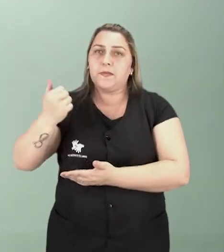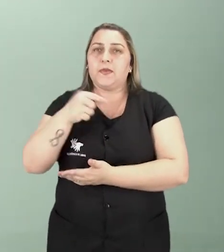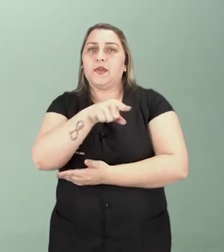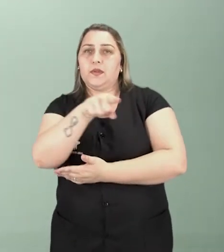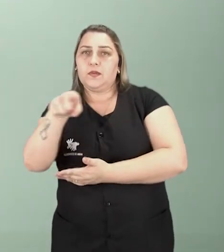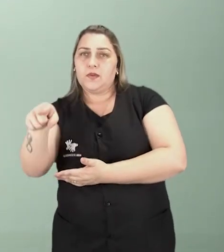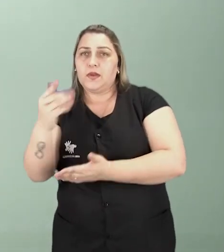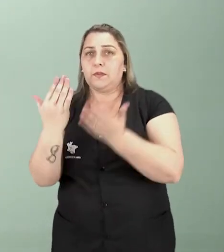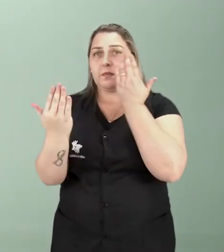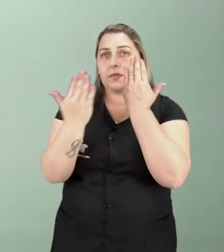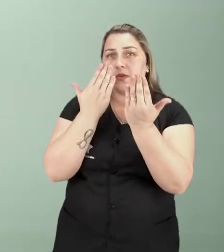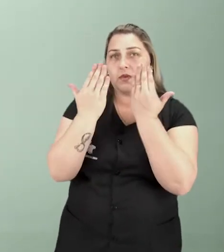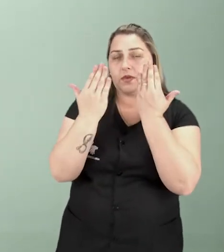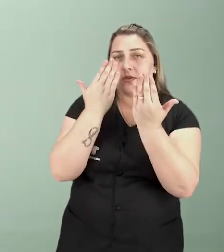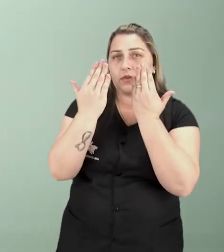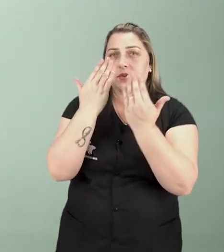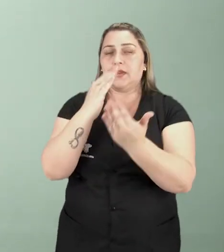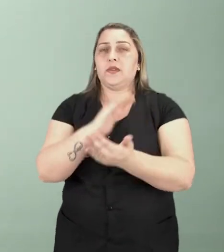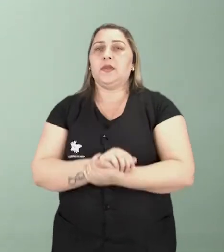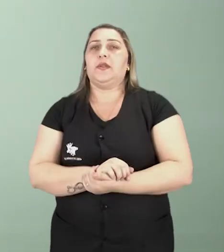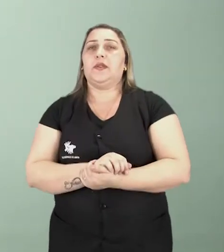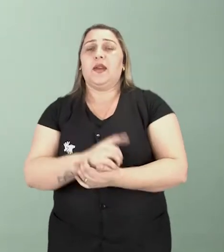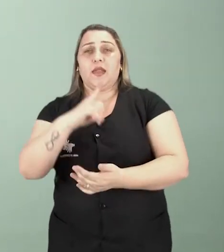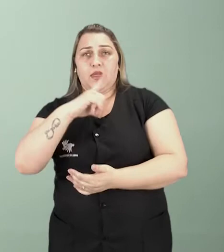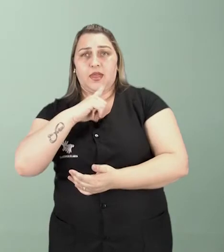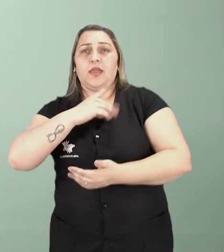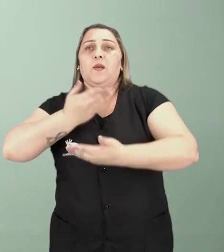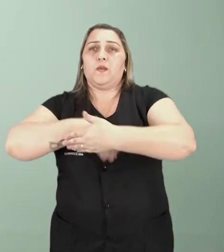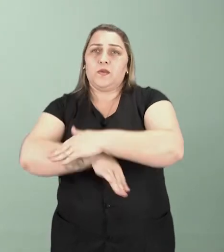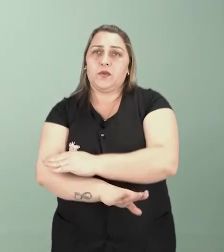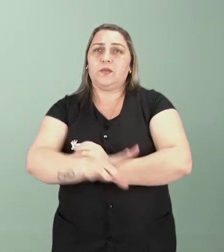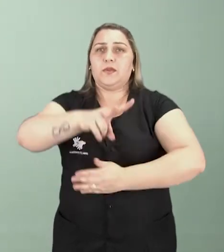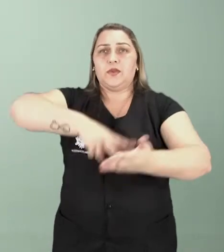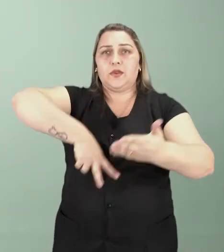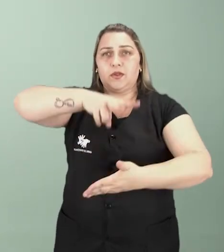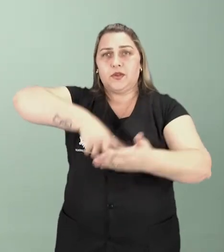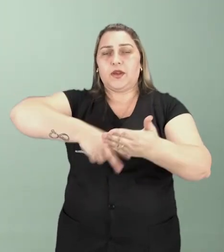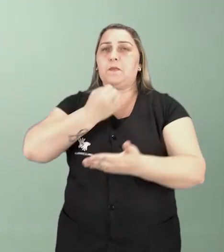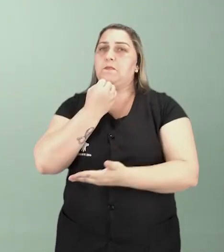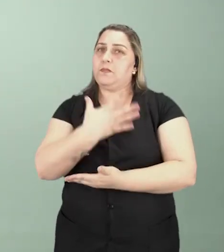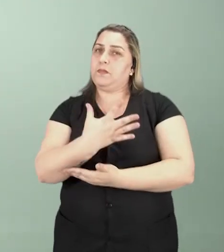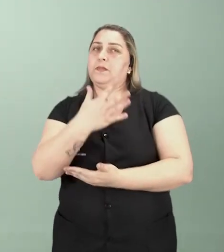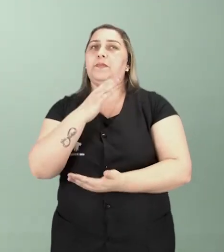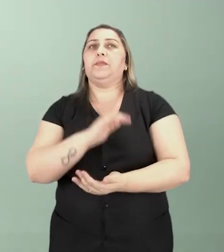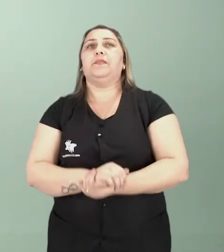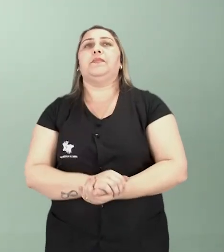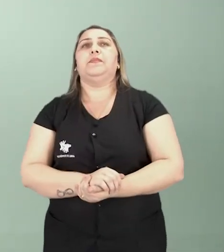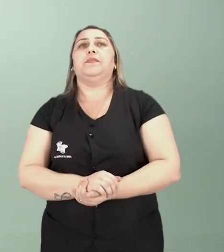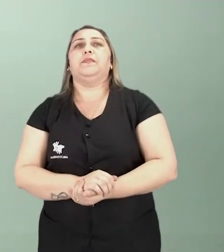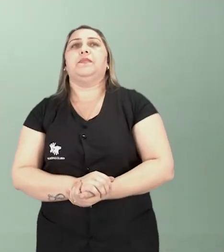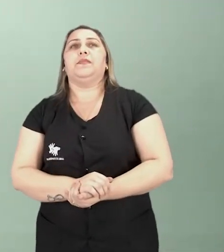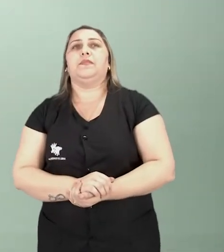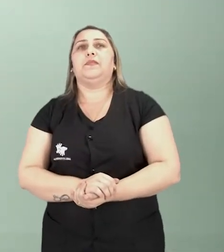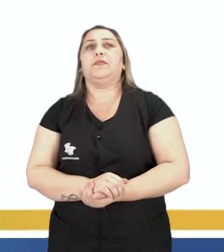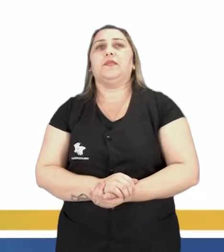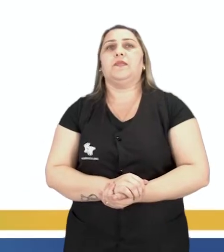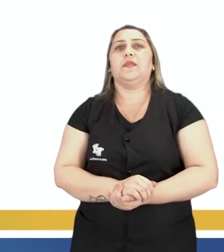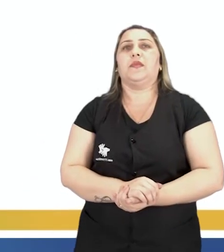você psicologicamente. Então, gente, tenham o hábito de ler, tá? Que é muito bom.